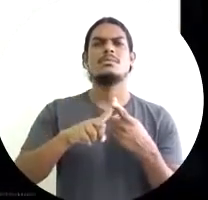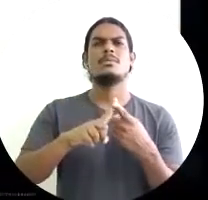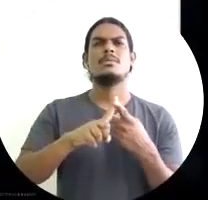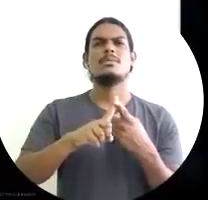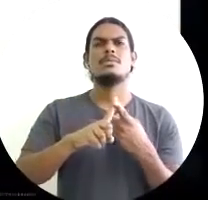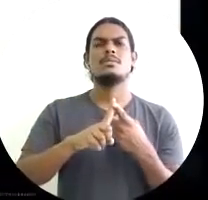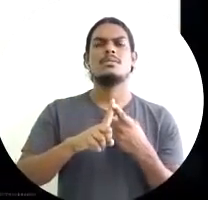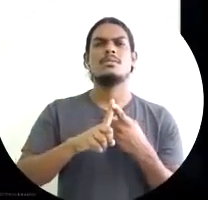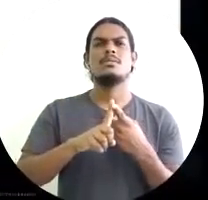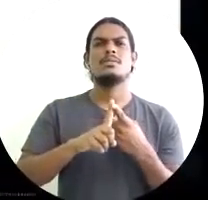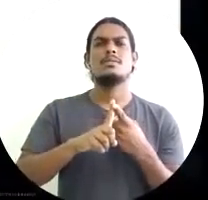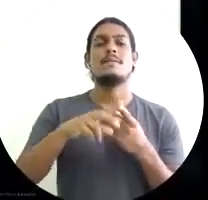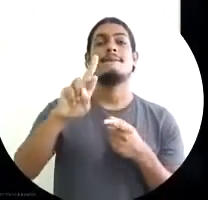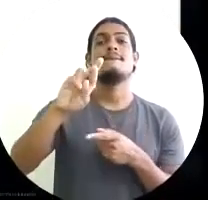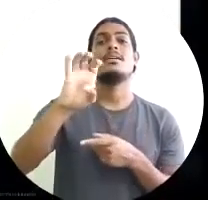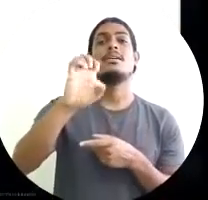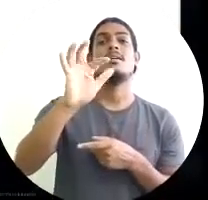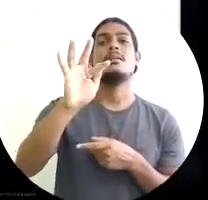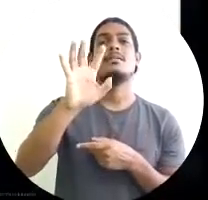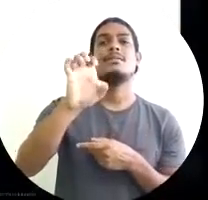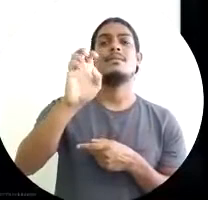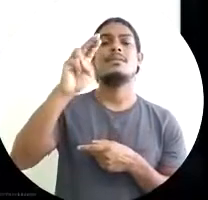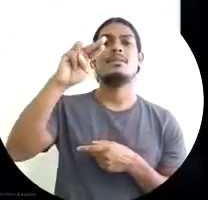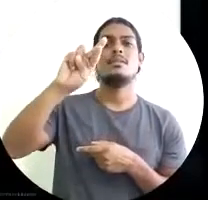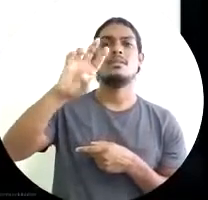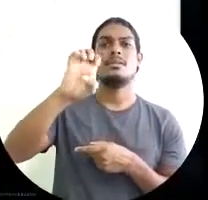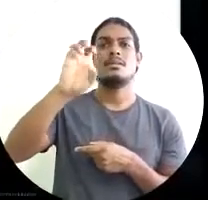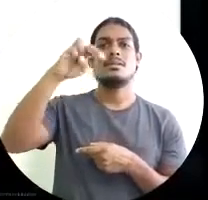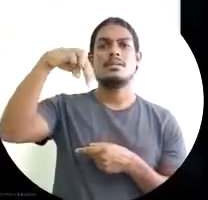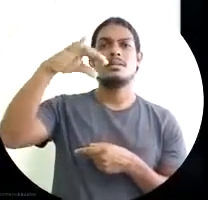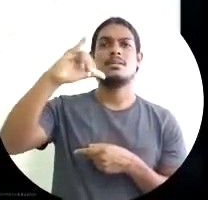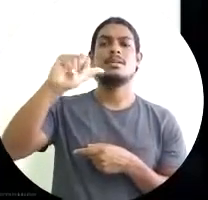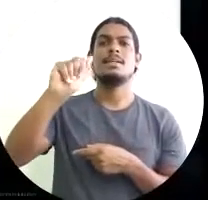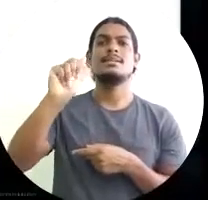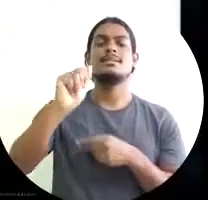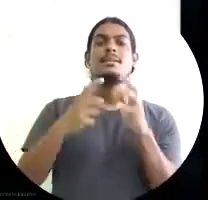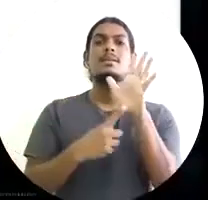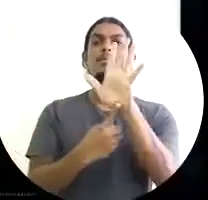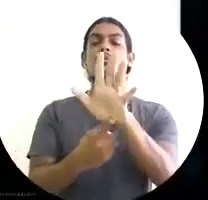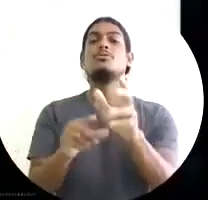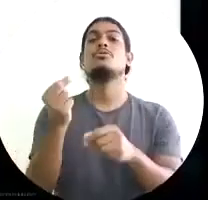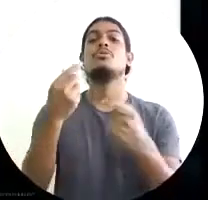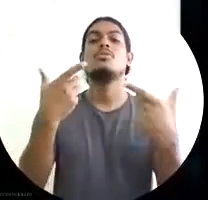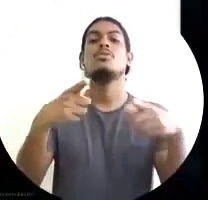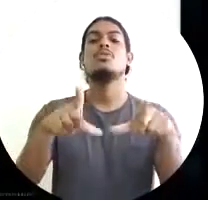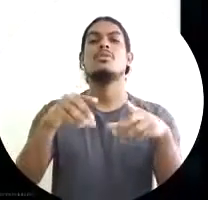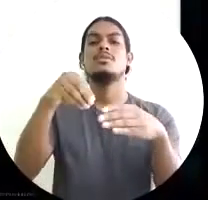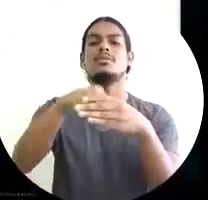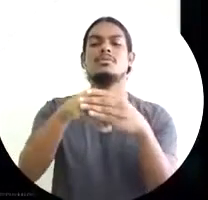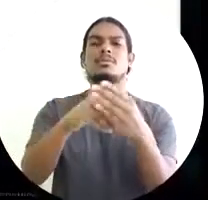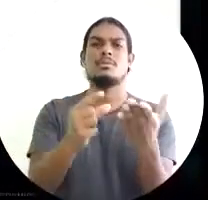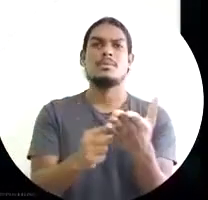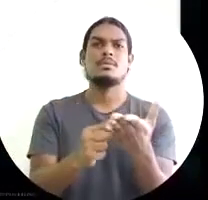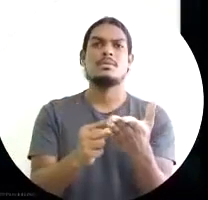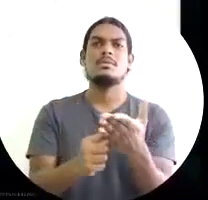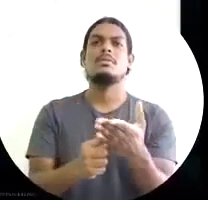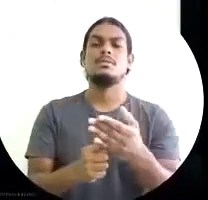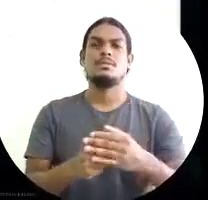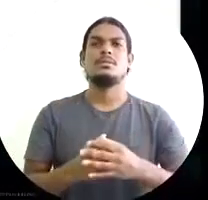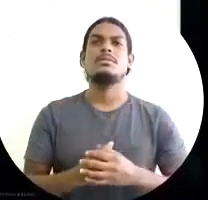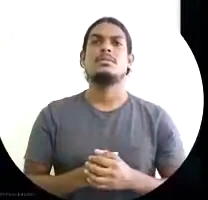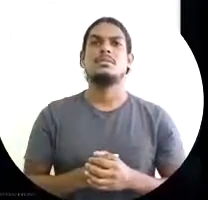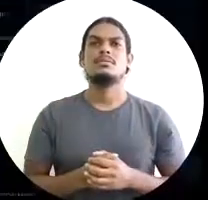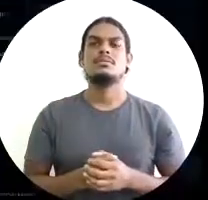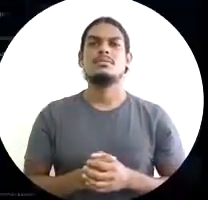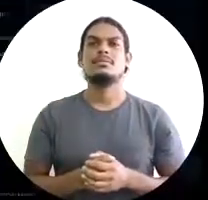a hiperreferência, ela define aonde está o arquivo, ele vai estar a URL. Então, nesse caso aí,